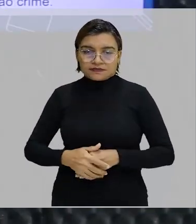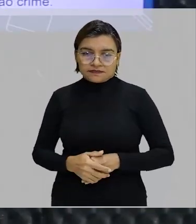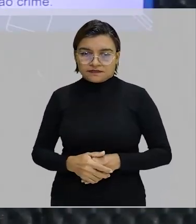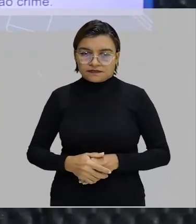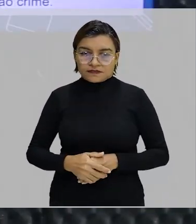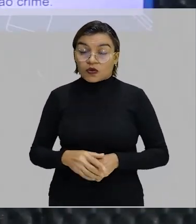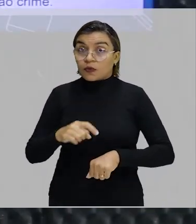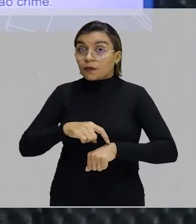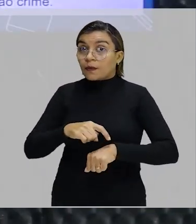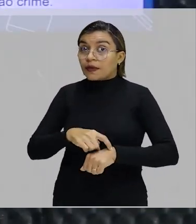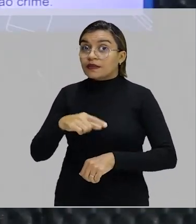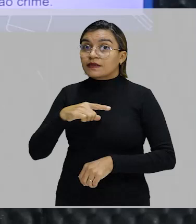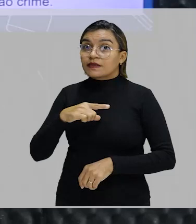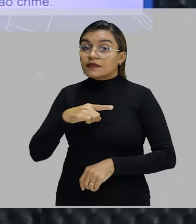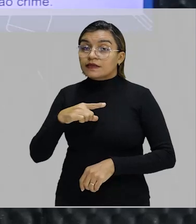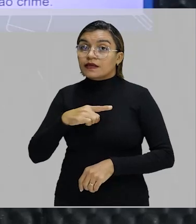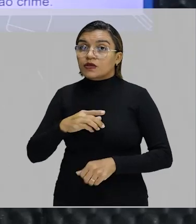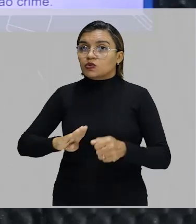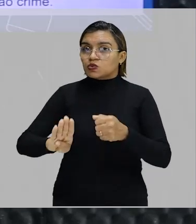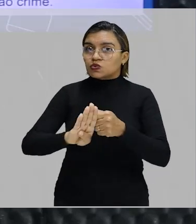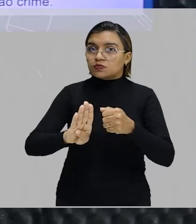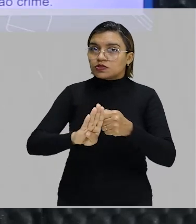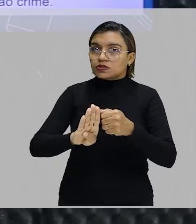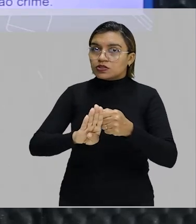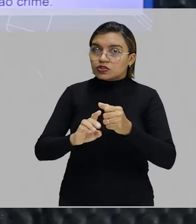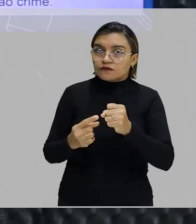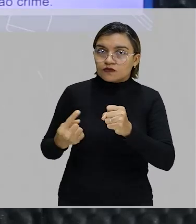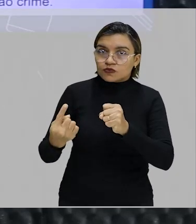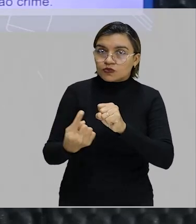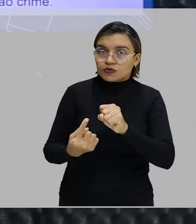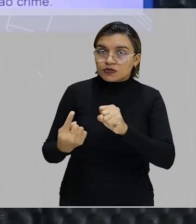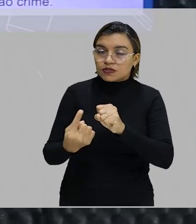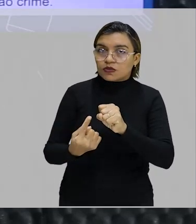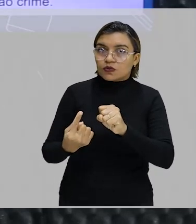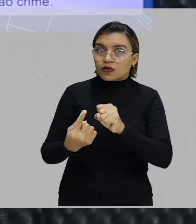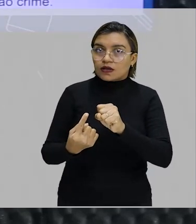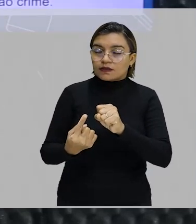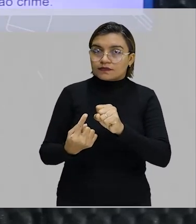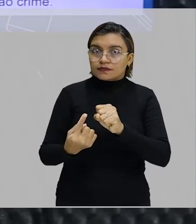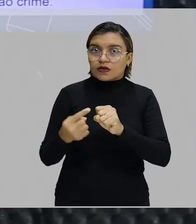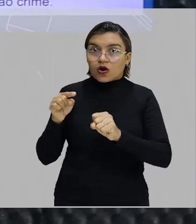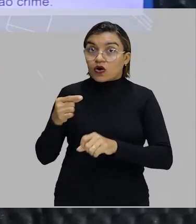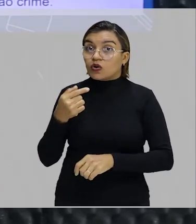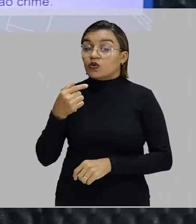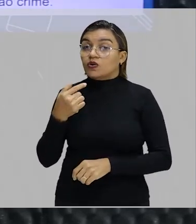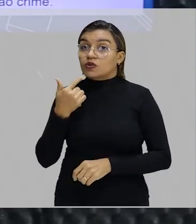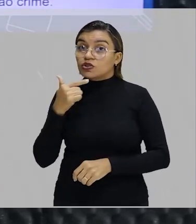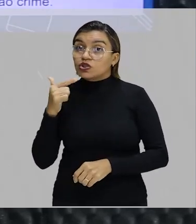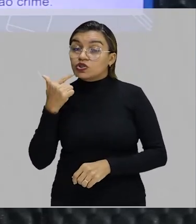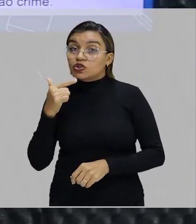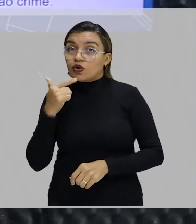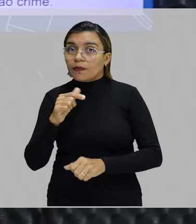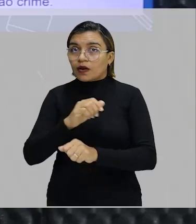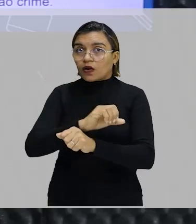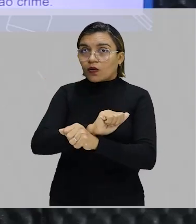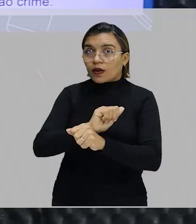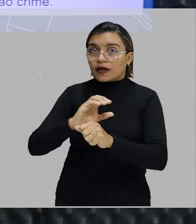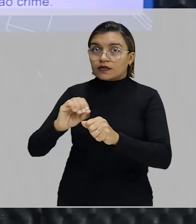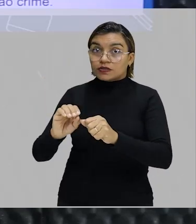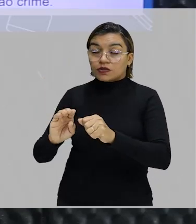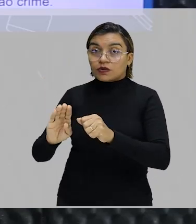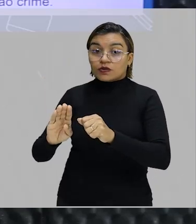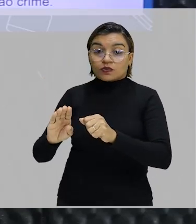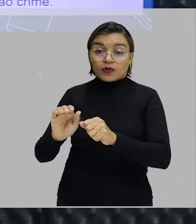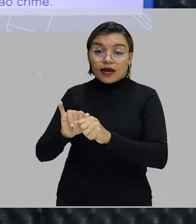um substantivo no singular, tá bem aqui, ó, idioma, o artigo nos adjetivos a partir do segundo,